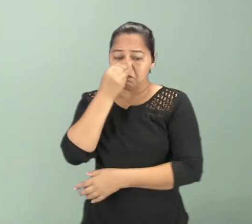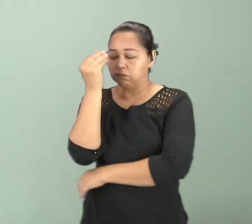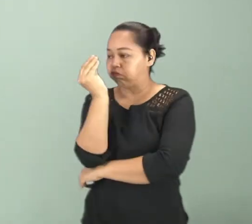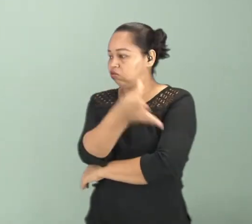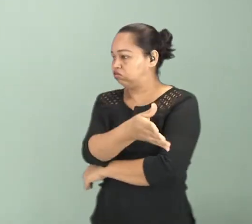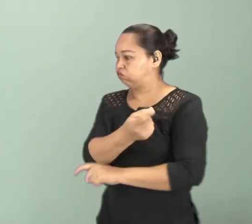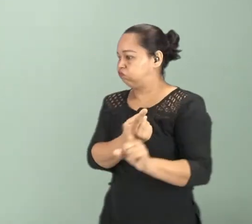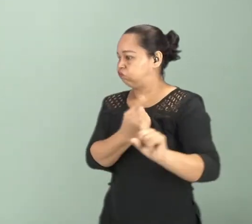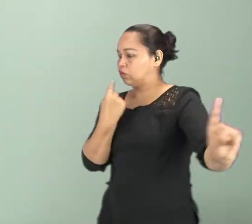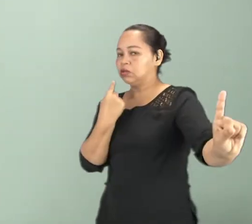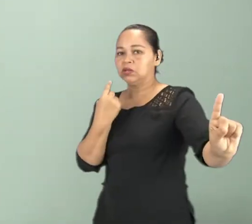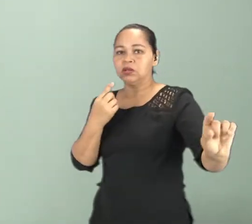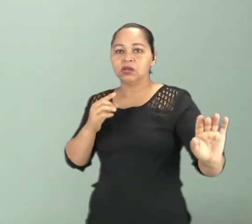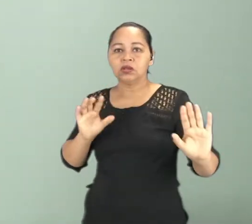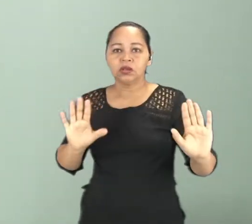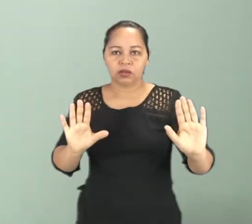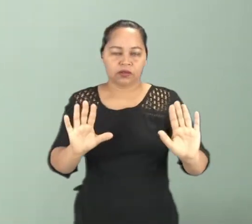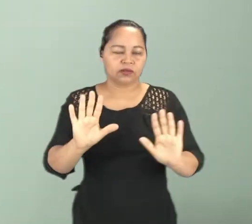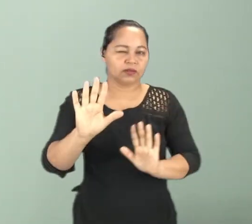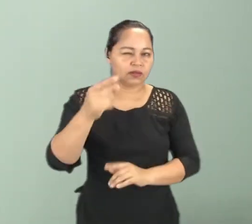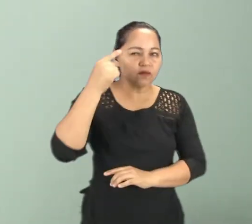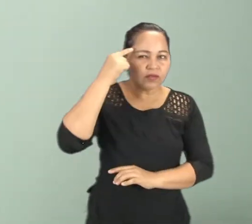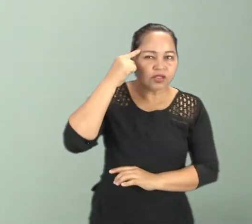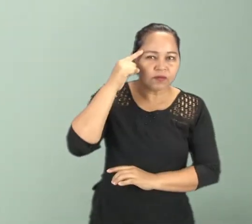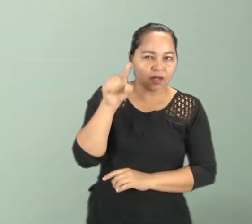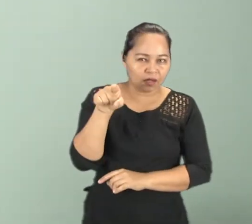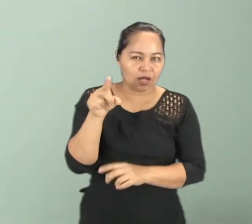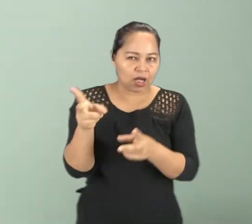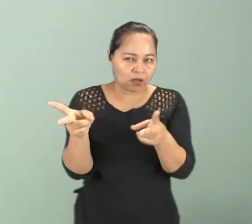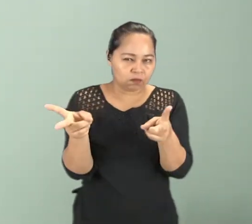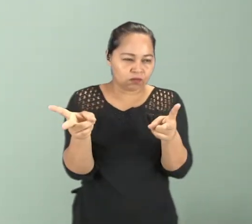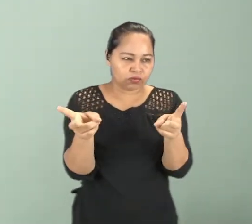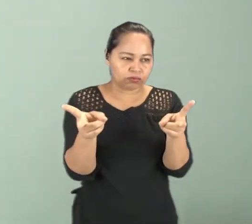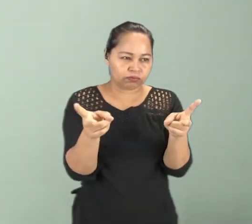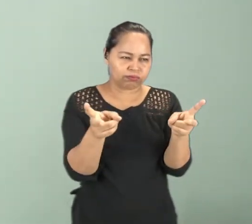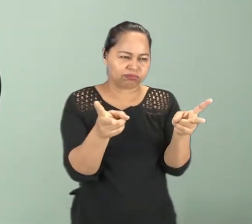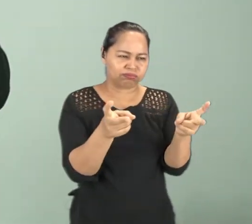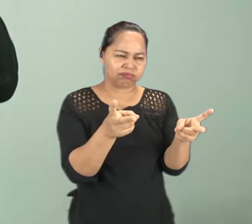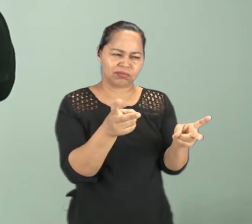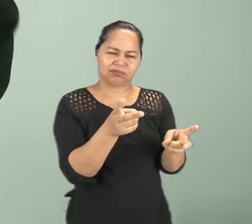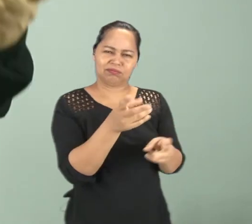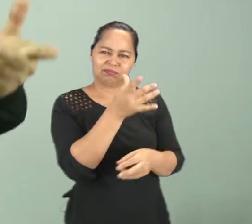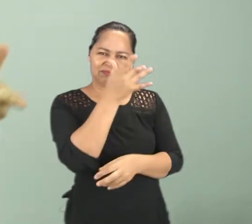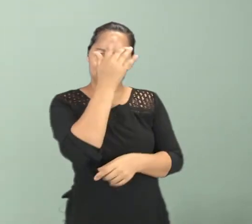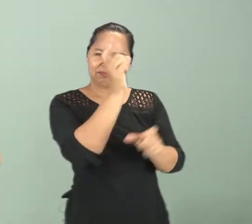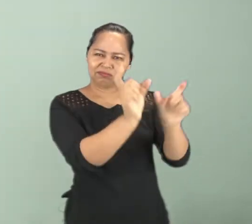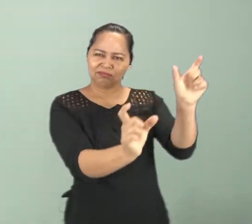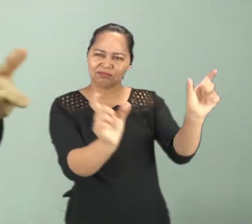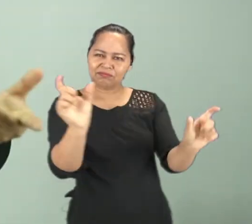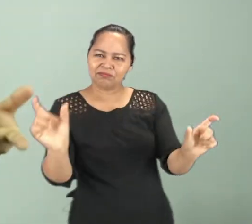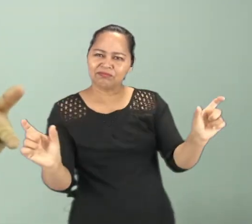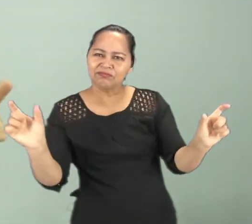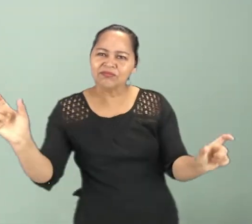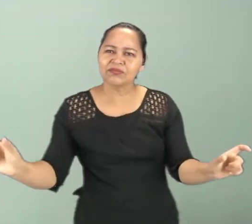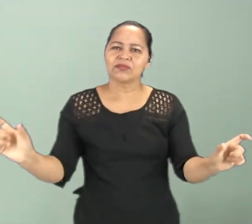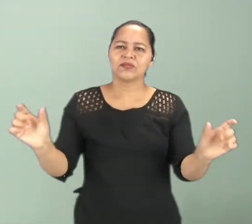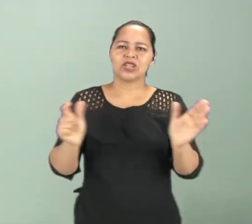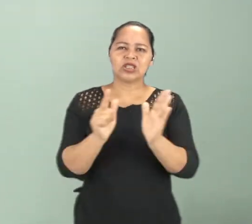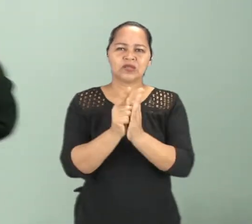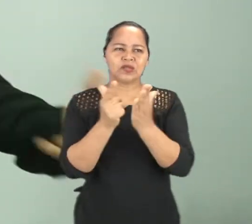muito longe. Se você parar um pouco e observar os noticiários, as